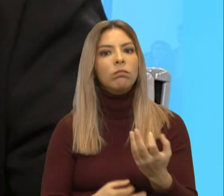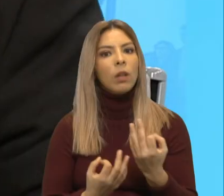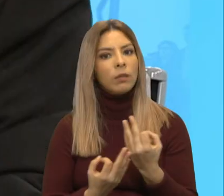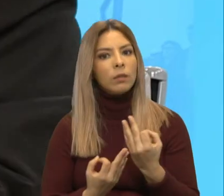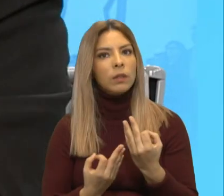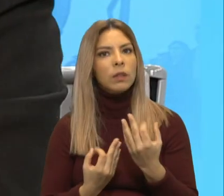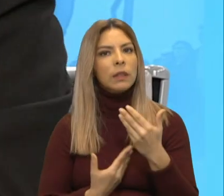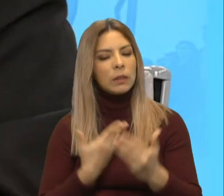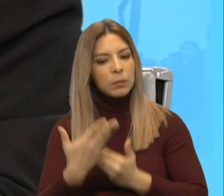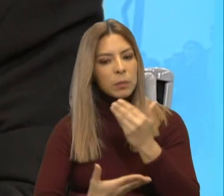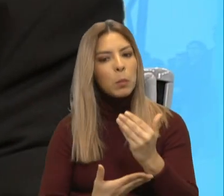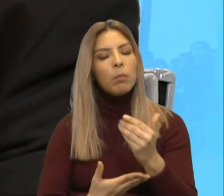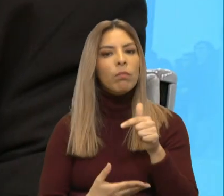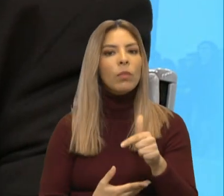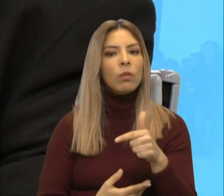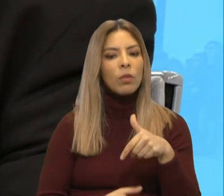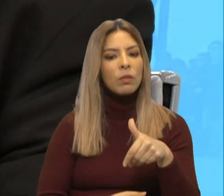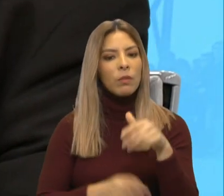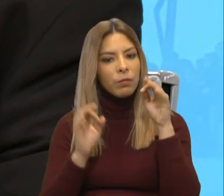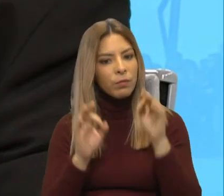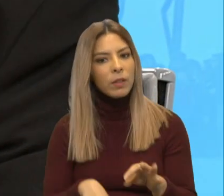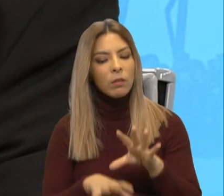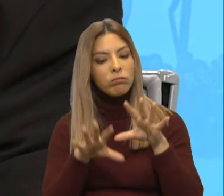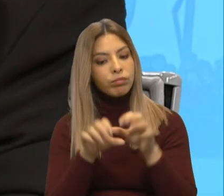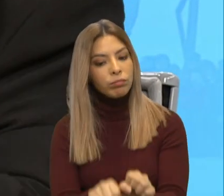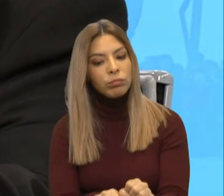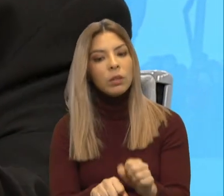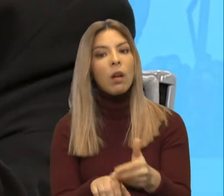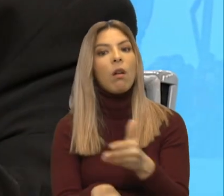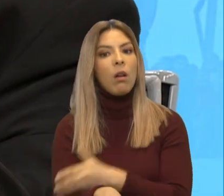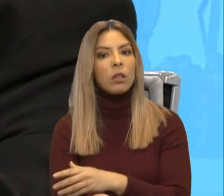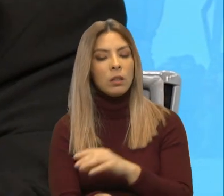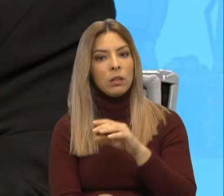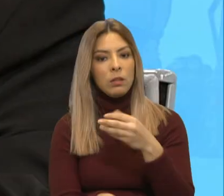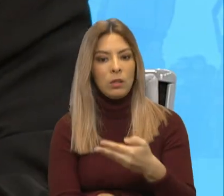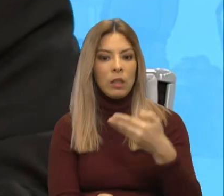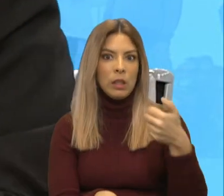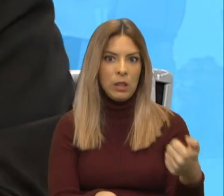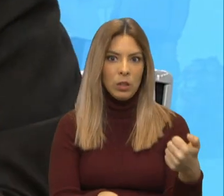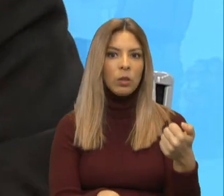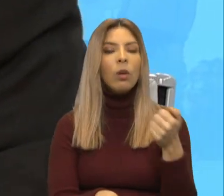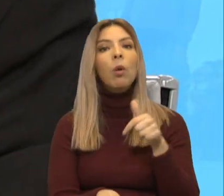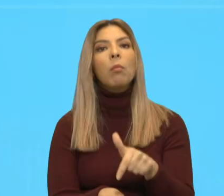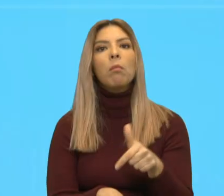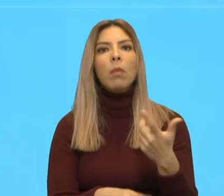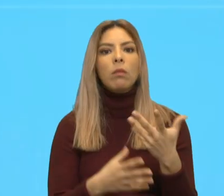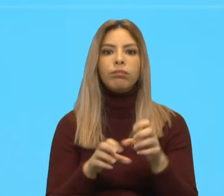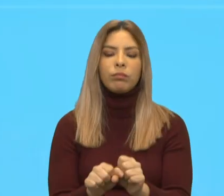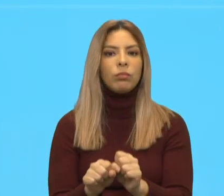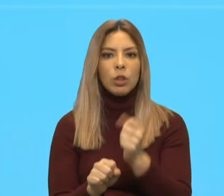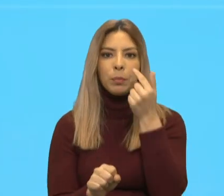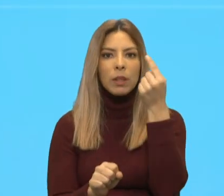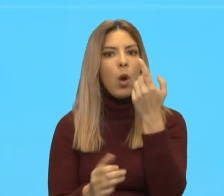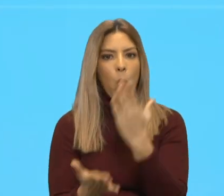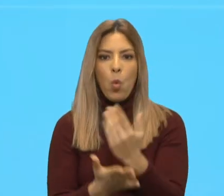no período final da colonização, até 75, a educação de moçambicanos estava a cargo quase exclusivo da Igreja Católica.